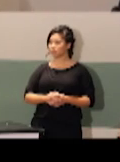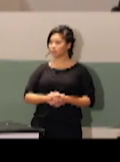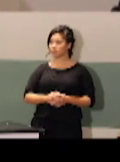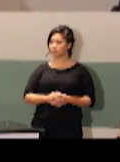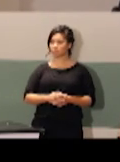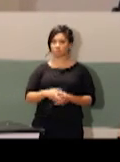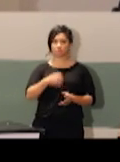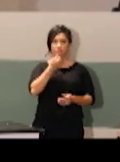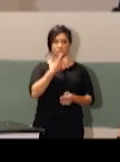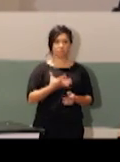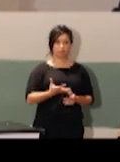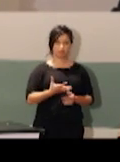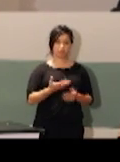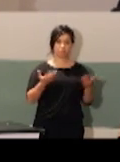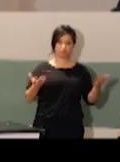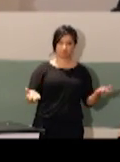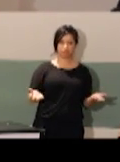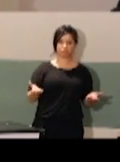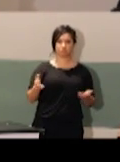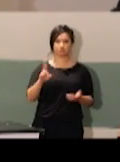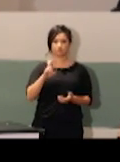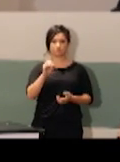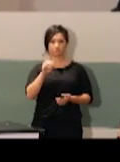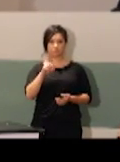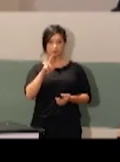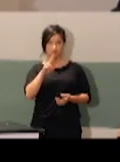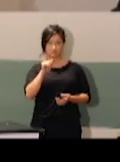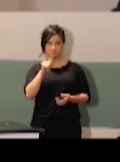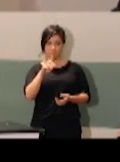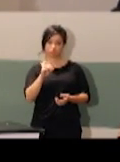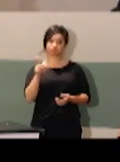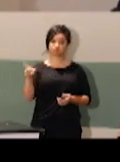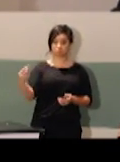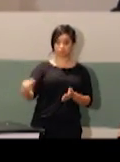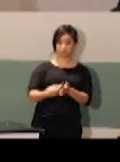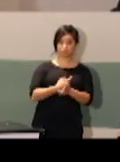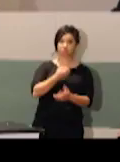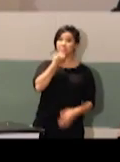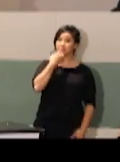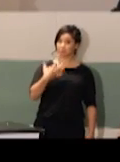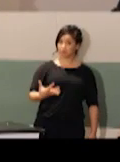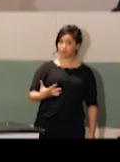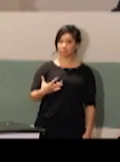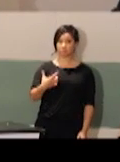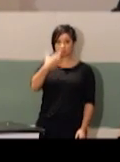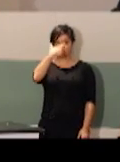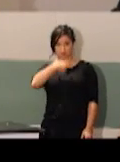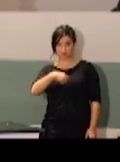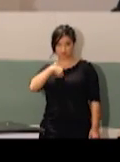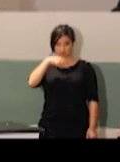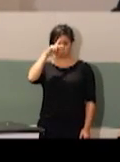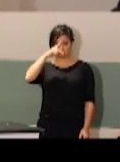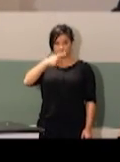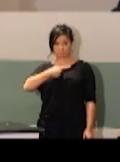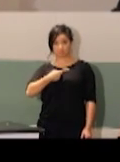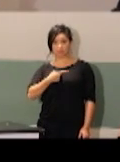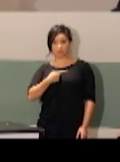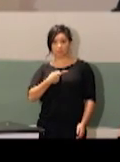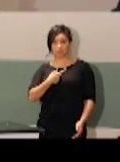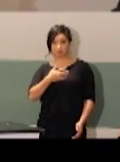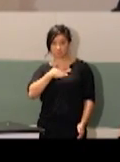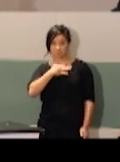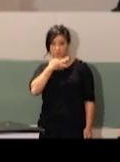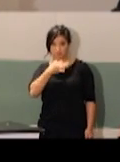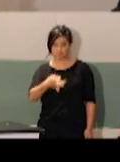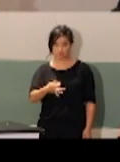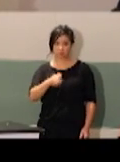Olha, meu caro candidato Rodrigo, muito boa a sua pergunta. Eu, sinceramente, acho que só deveria